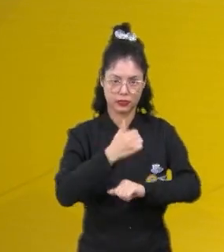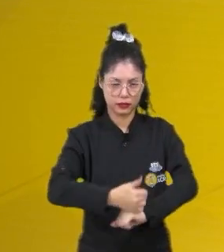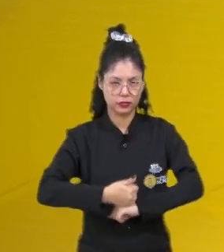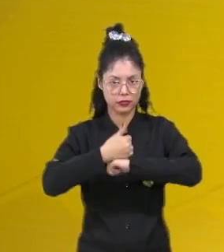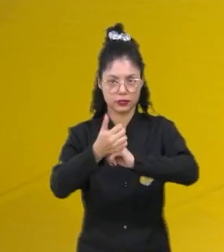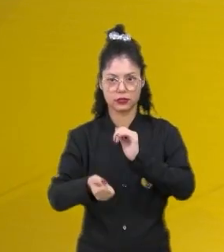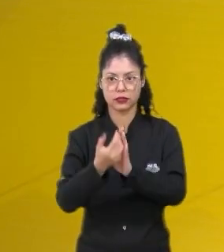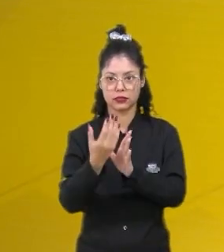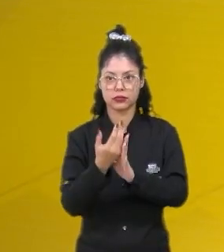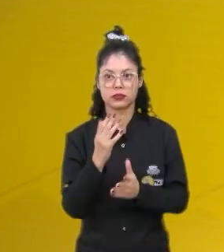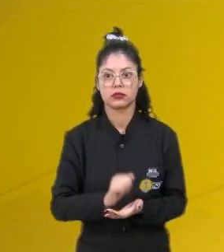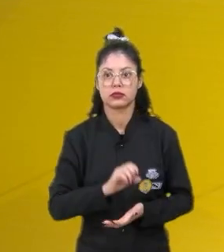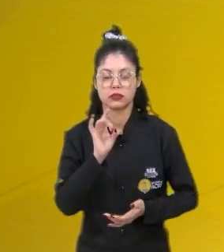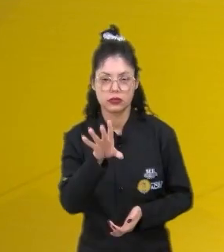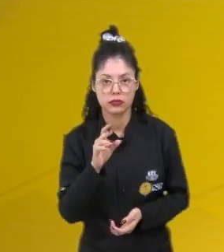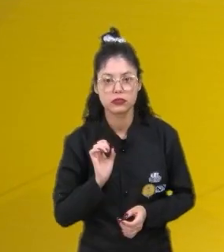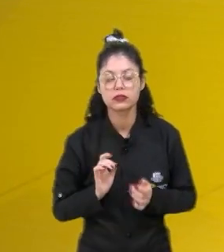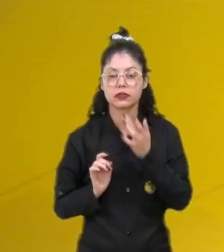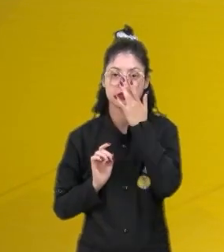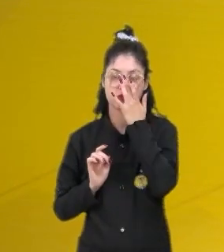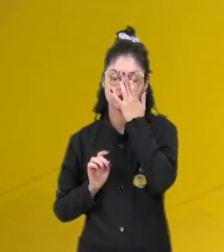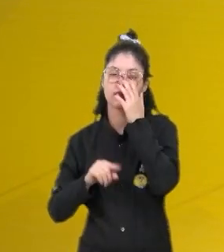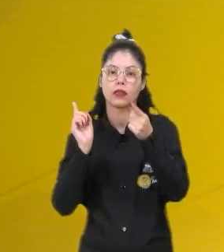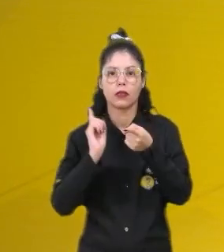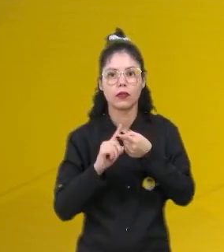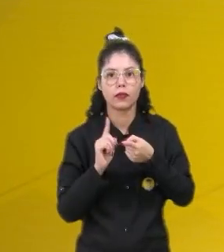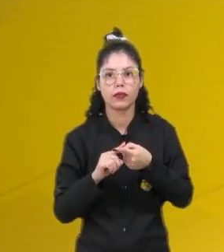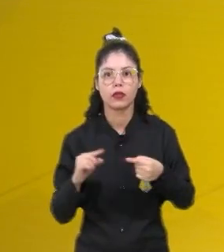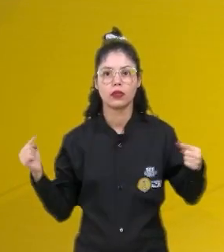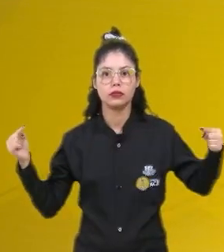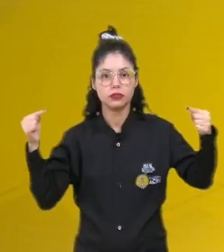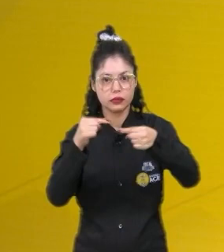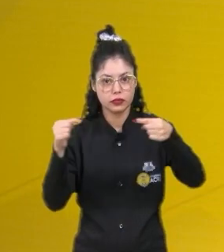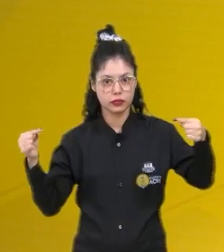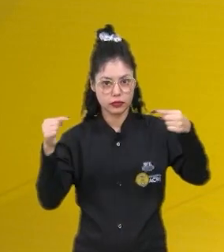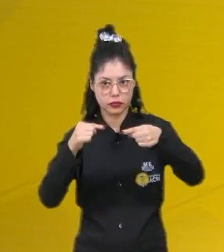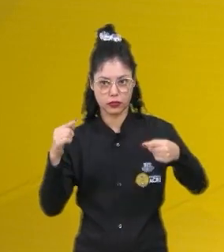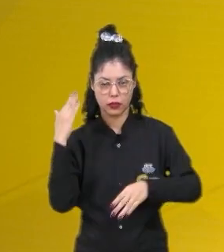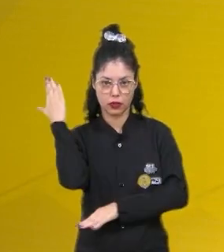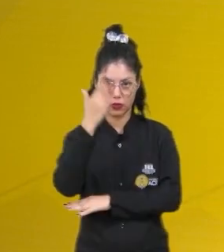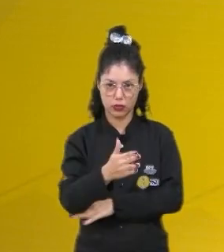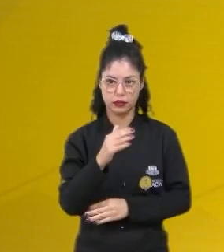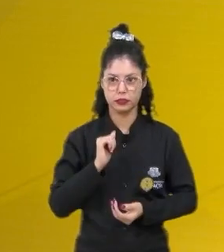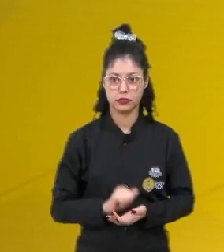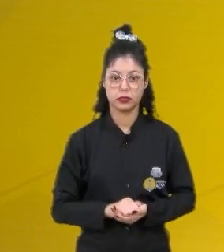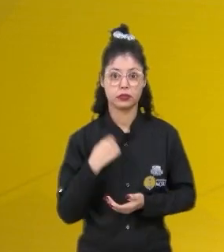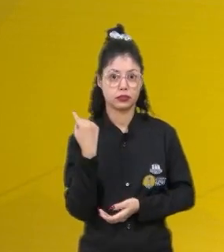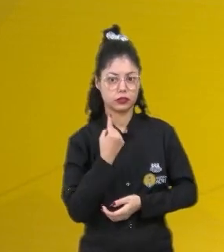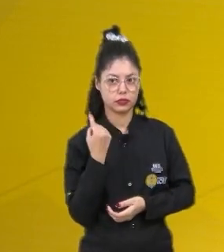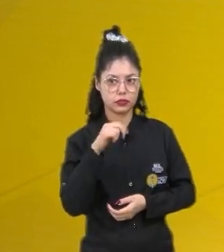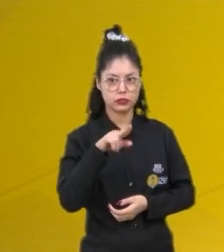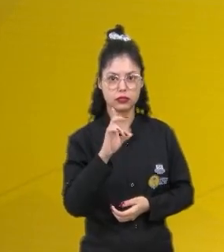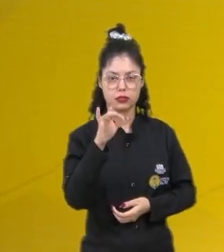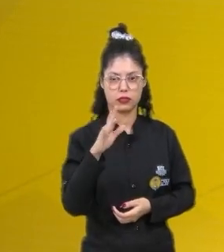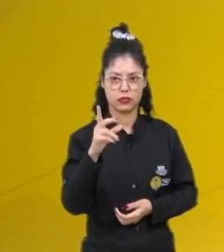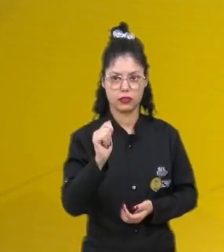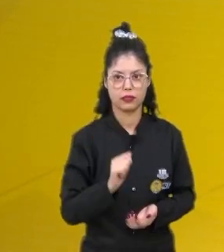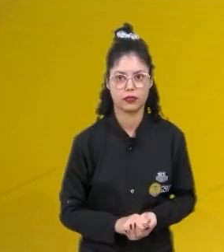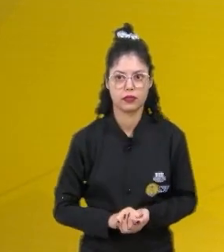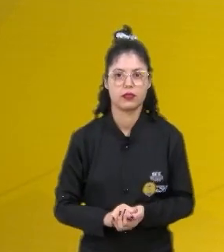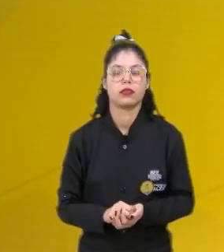do produto, né? Somente você vai ouvir por quê? Porque o som ele se propaga em uma única direção, ele é unidimensional. Por